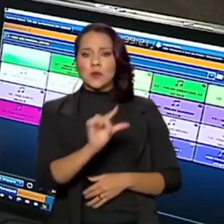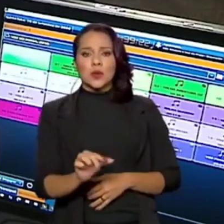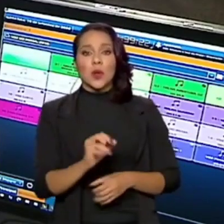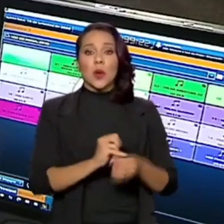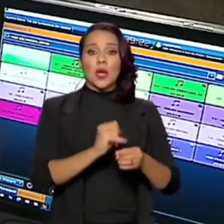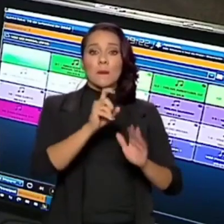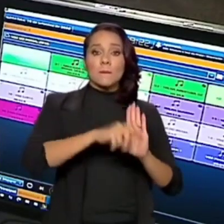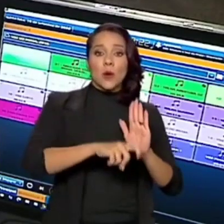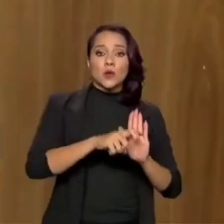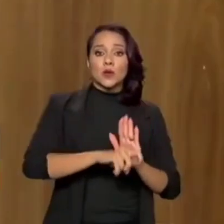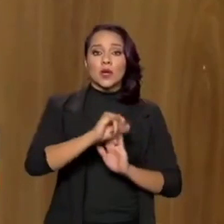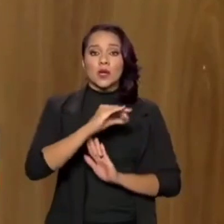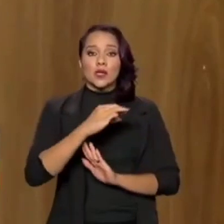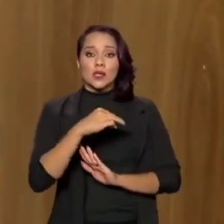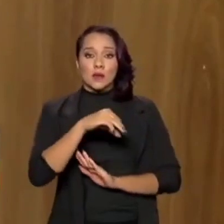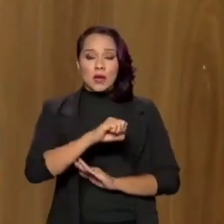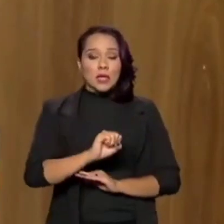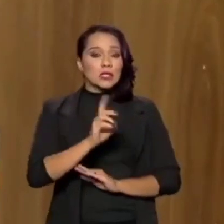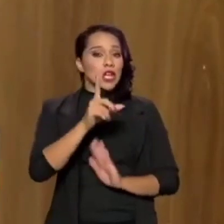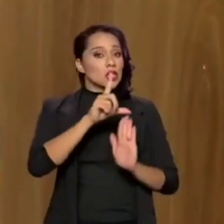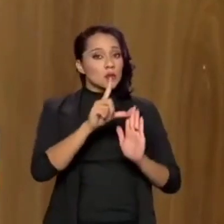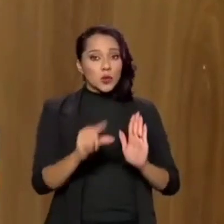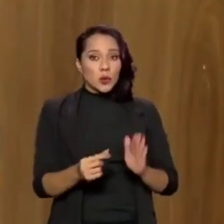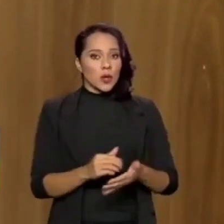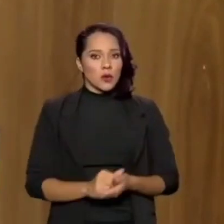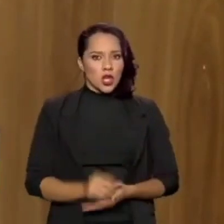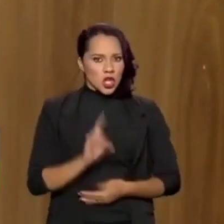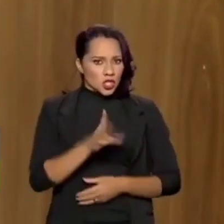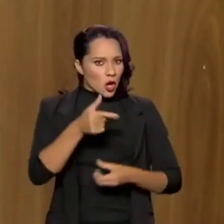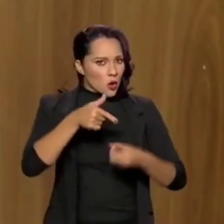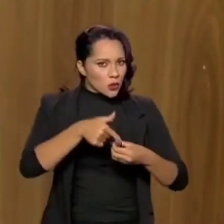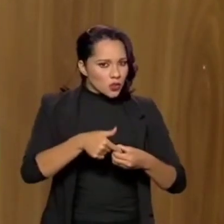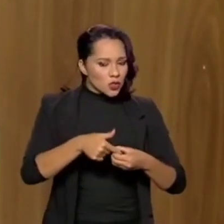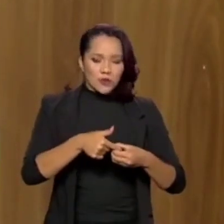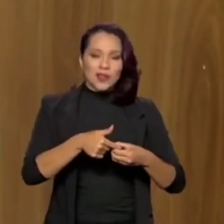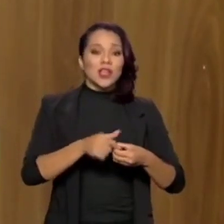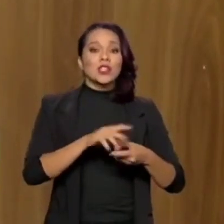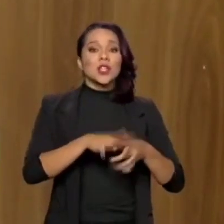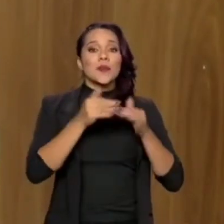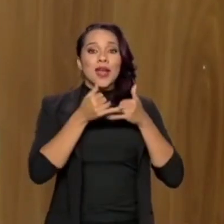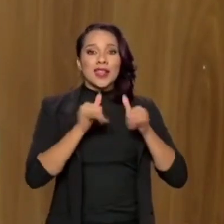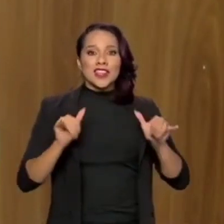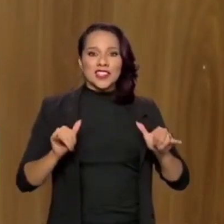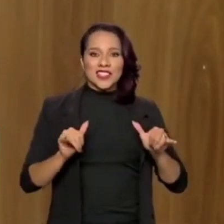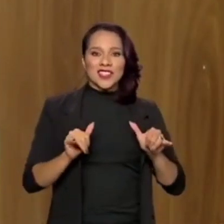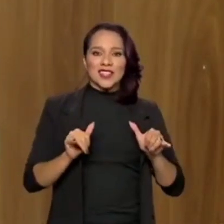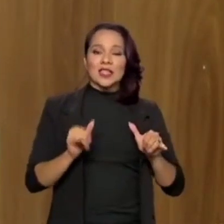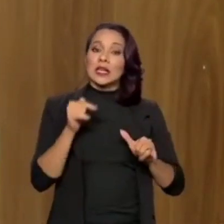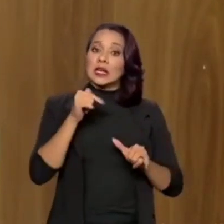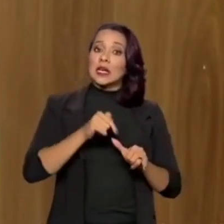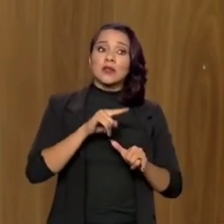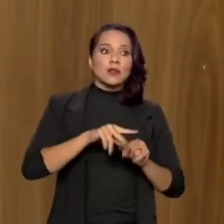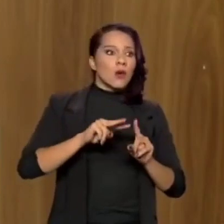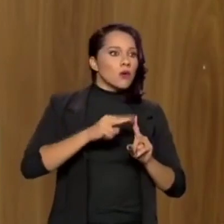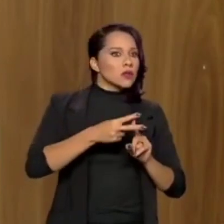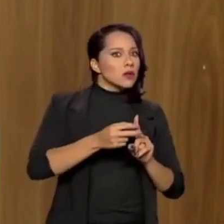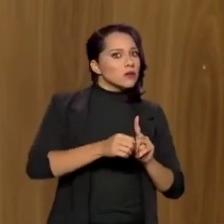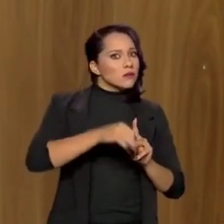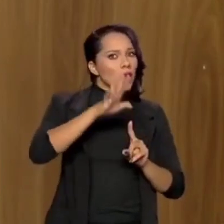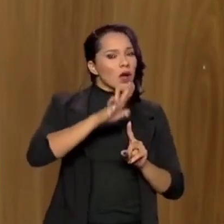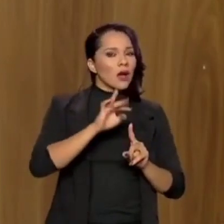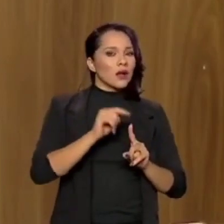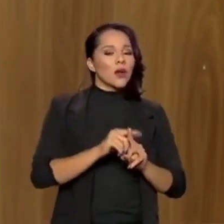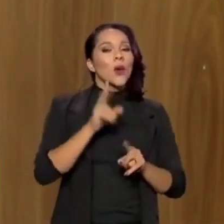os impostos, o ICMS, na verdade, sobre não só combustíveis, mas também sobre eletricidade. Isso tem um efeito enorme, quer dizer, um